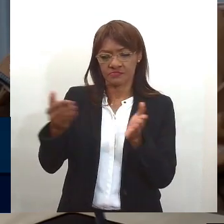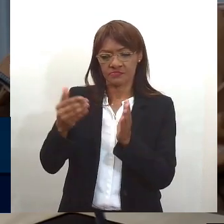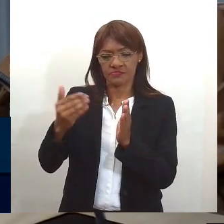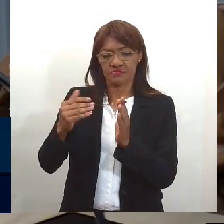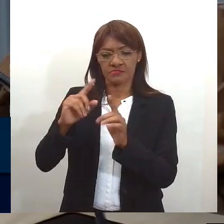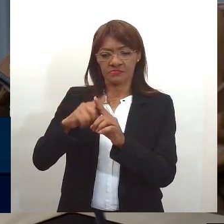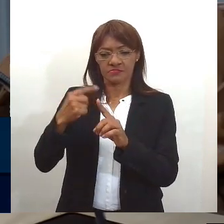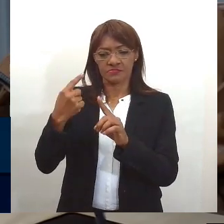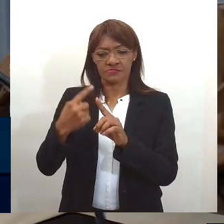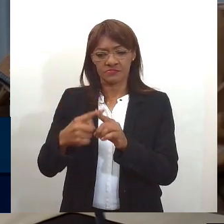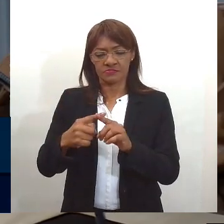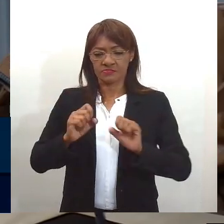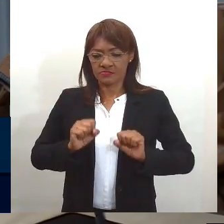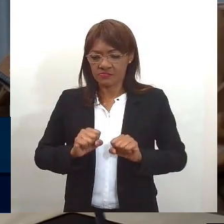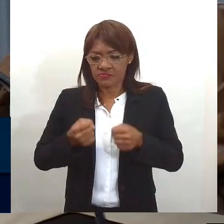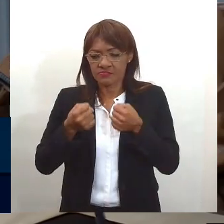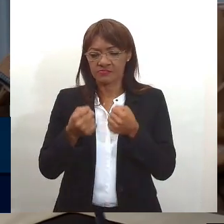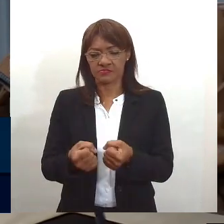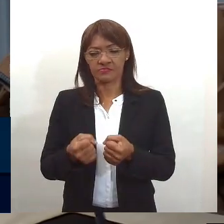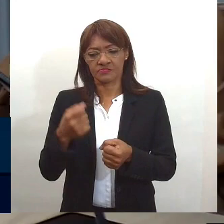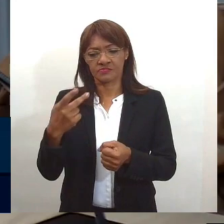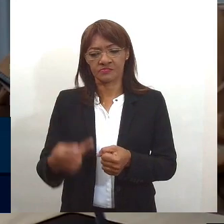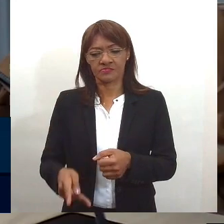Estado. A receita tributária aumentou